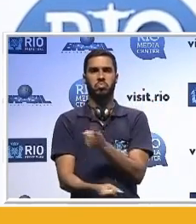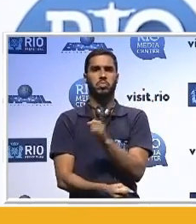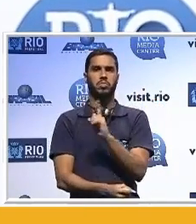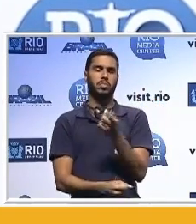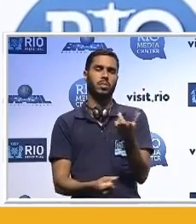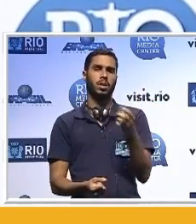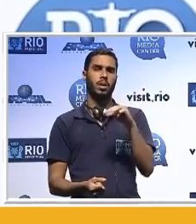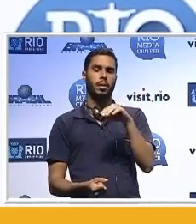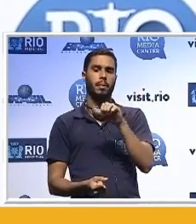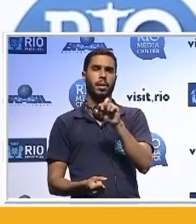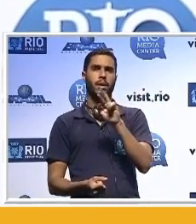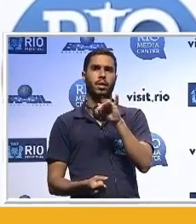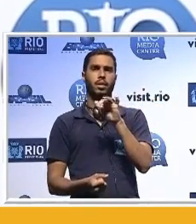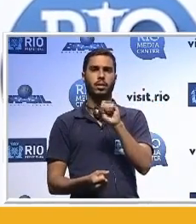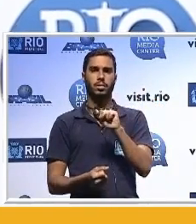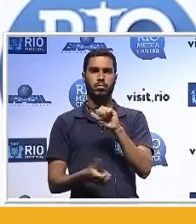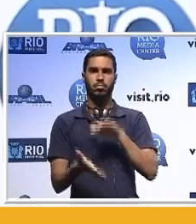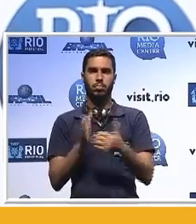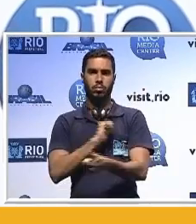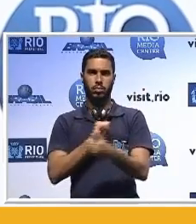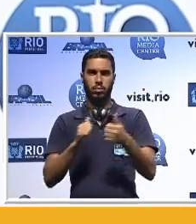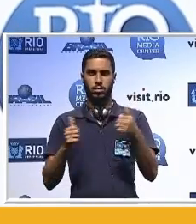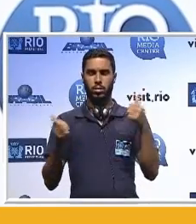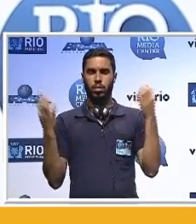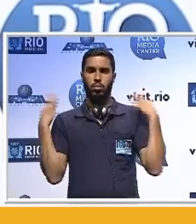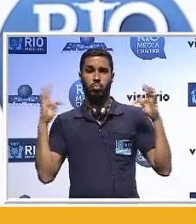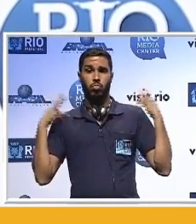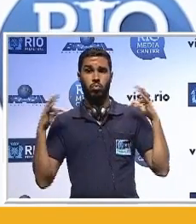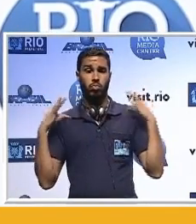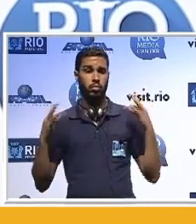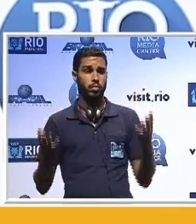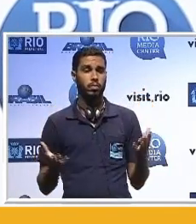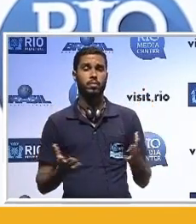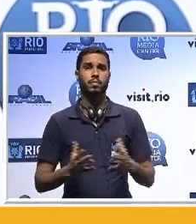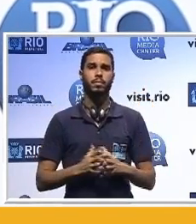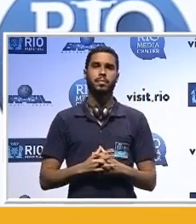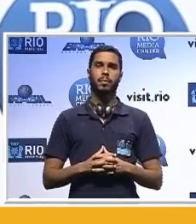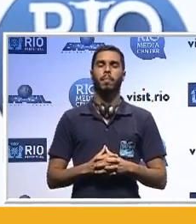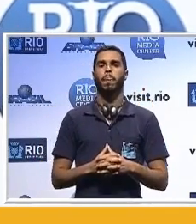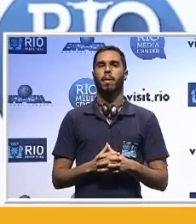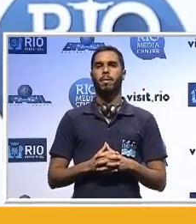não consideram. Né? O SPU pensa de uma forma